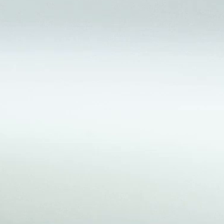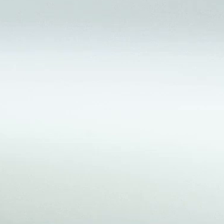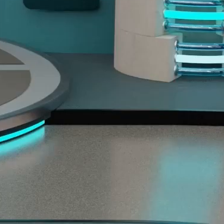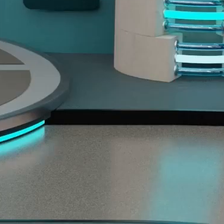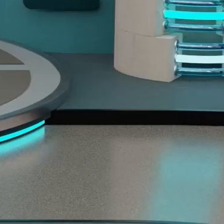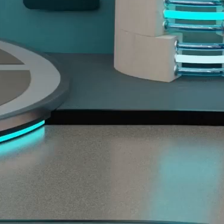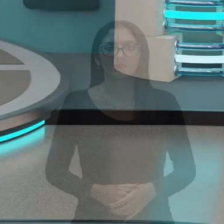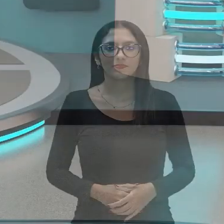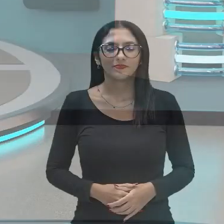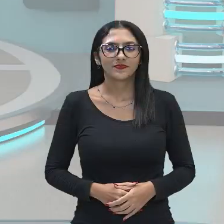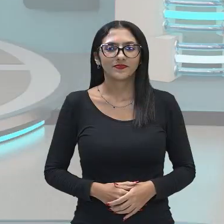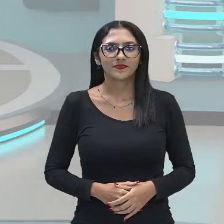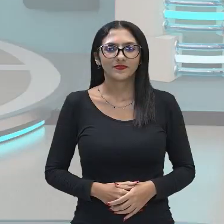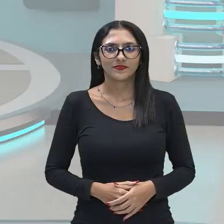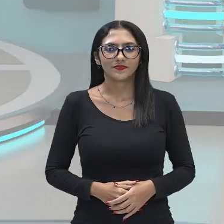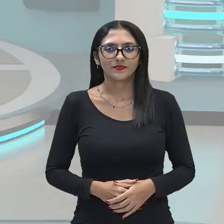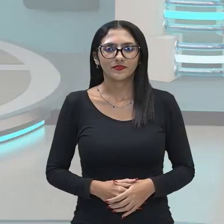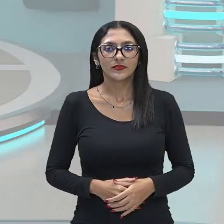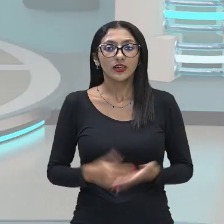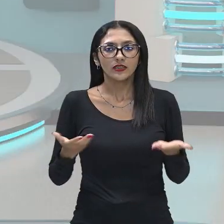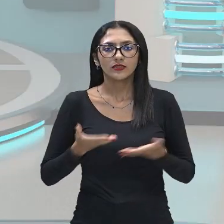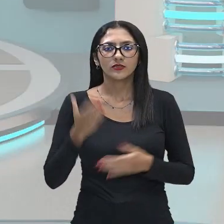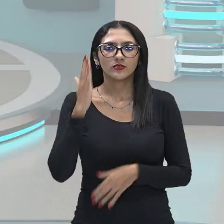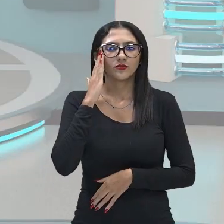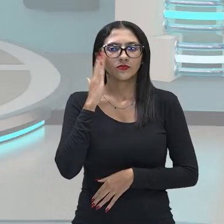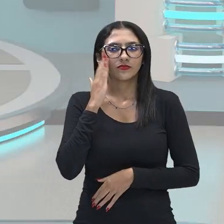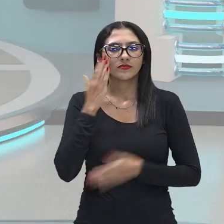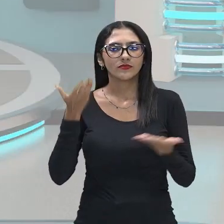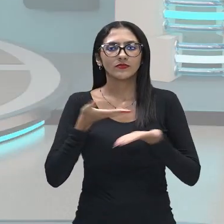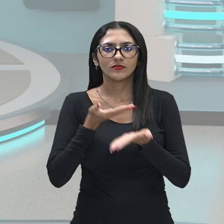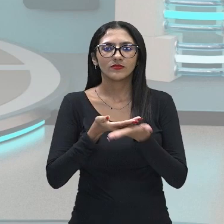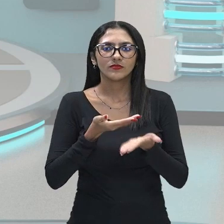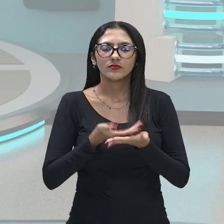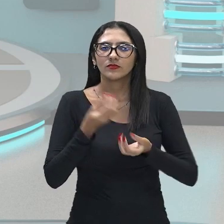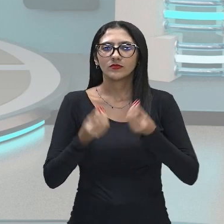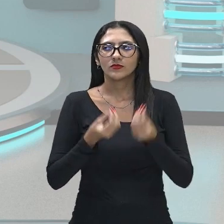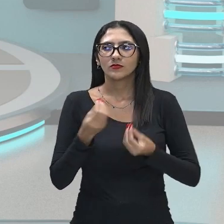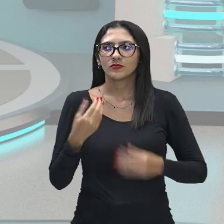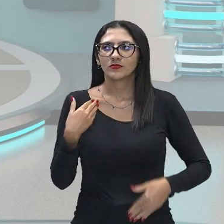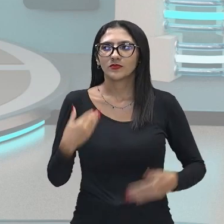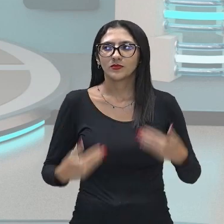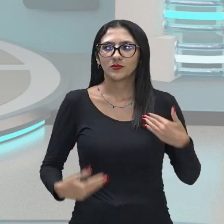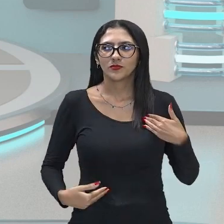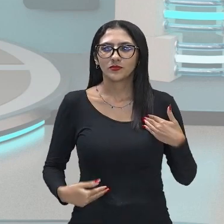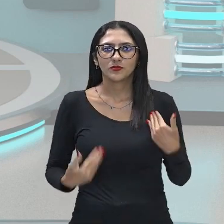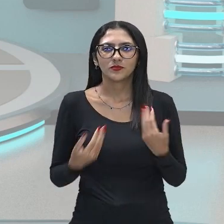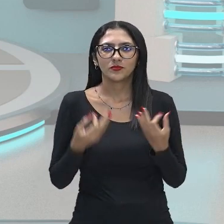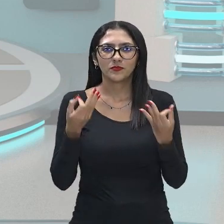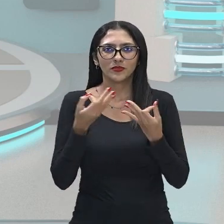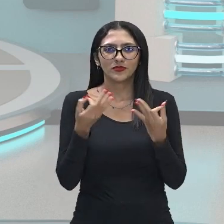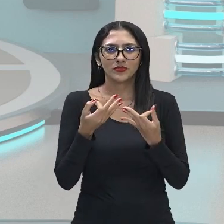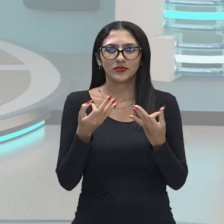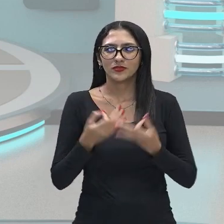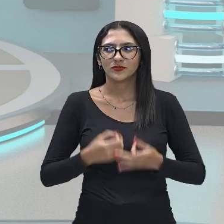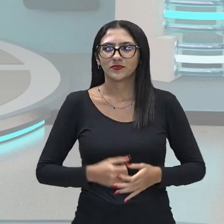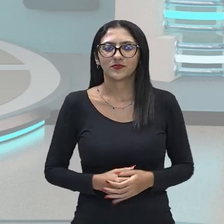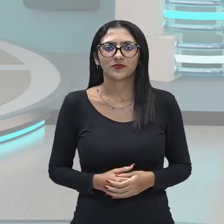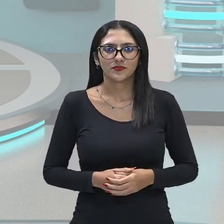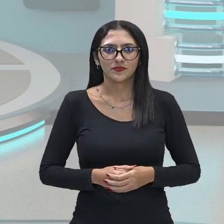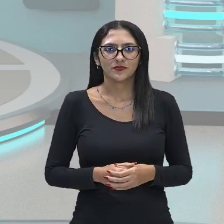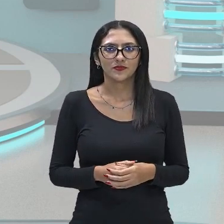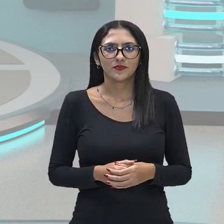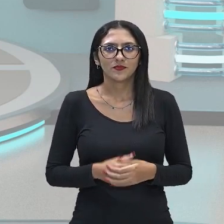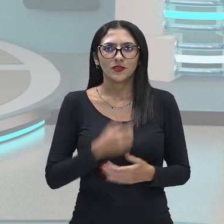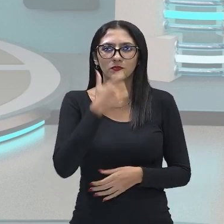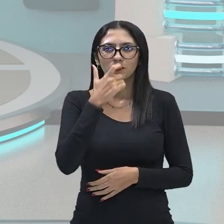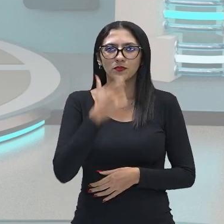aula e vamos entender Nesta aula sobre o corpo ideal Qual será o corpo ideal o meu o seu o do fulano